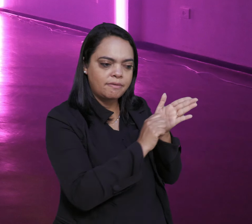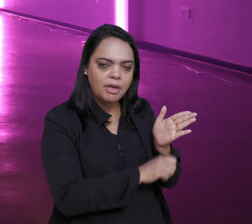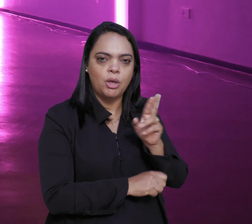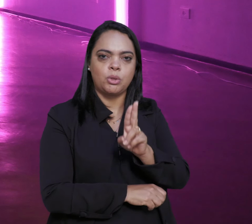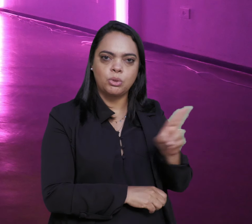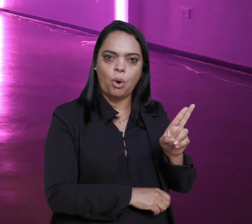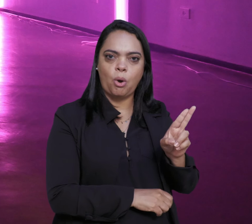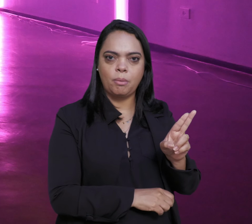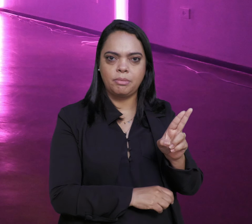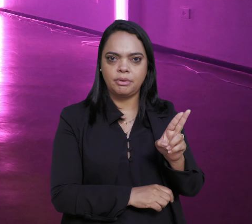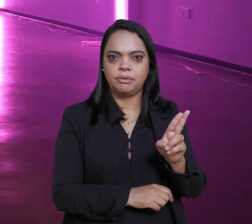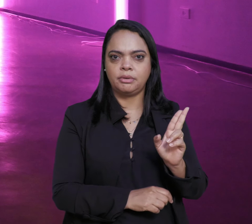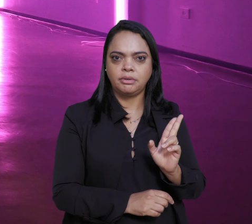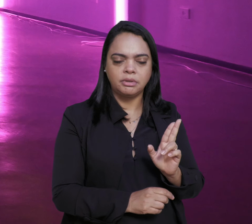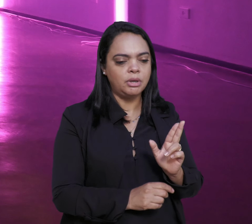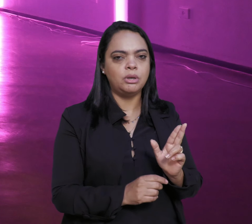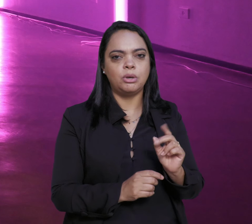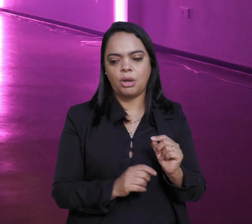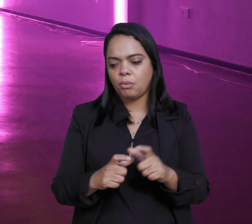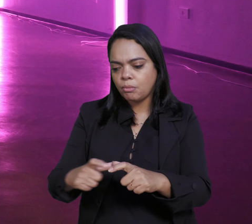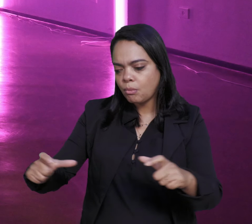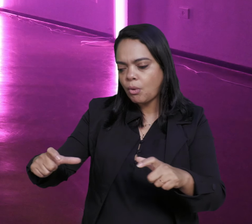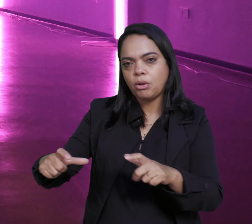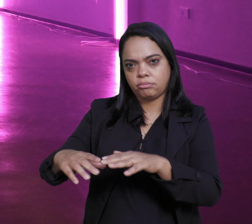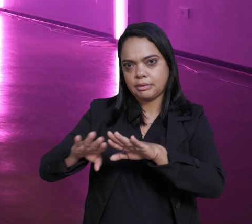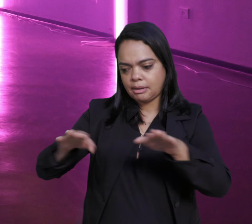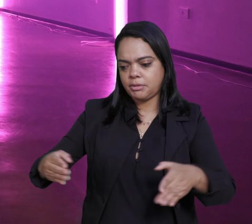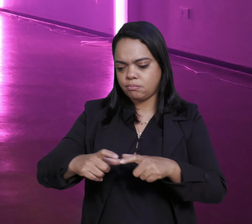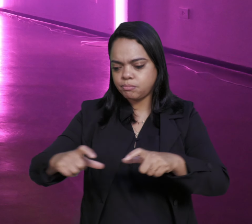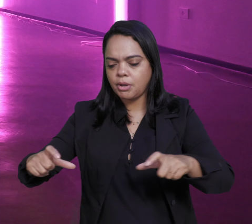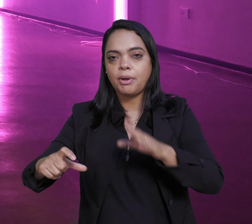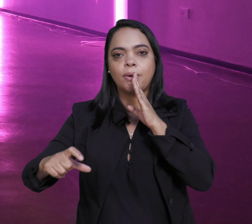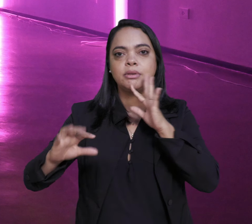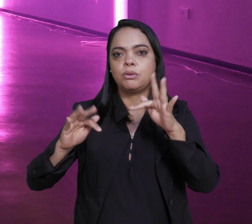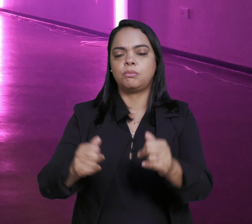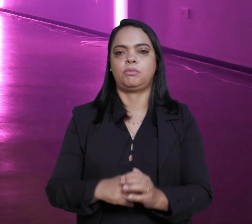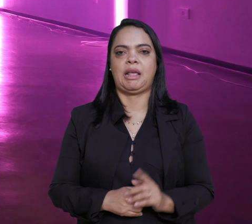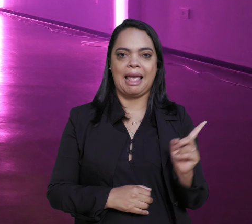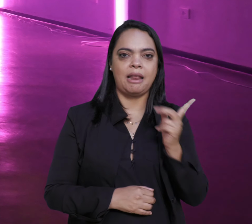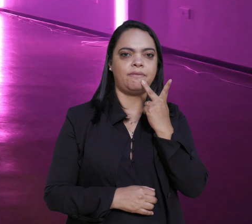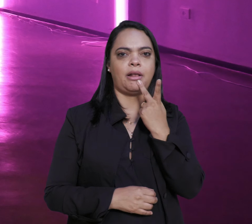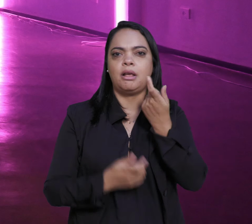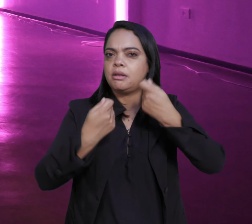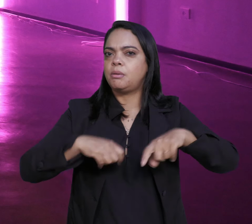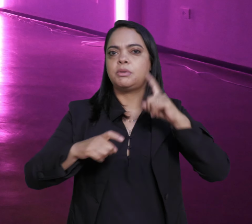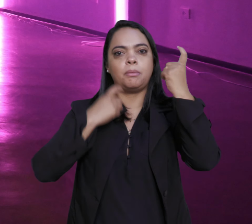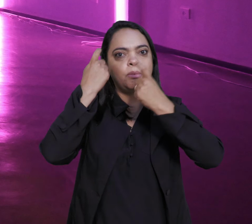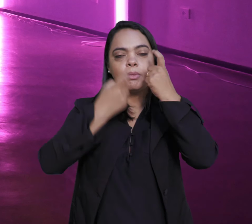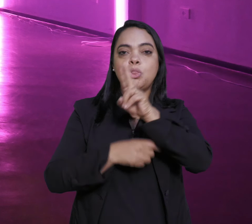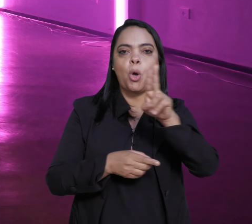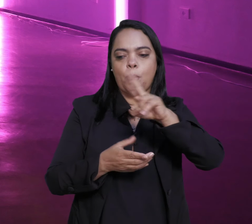e posicione assim na carteira para ele conhecer todos. E ele fala, não se prendam aos seus nomes